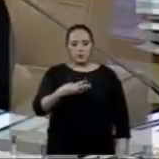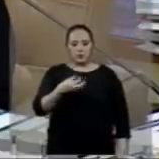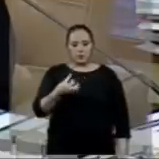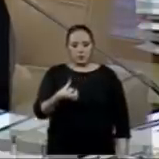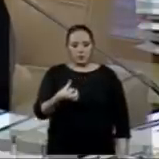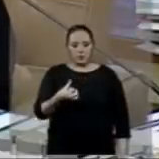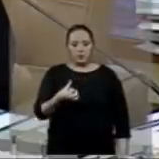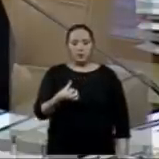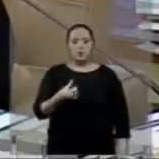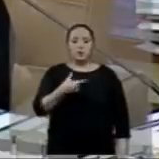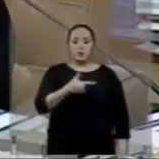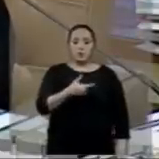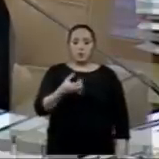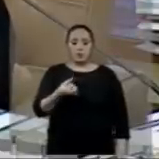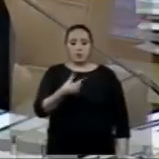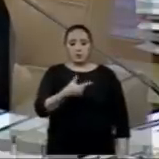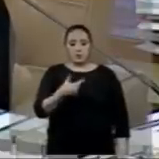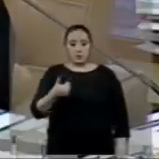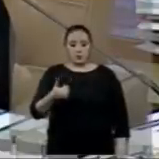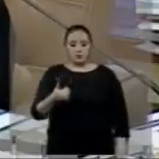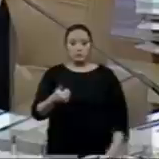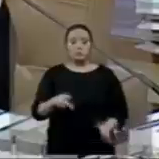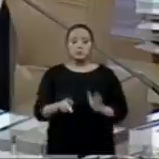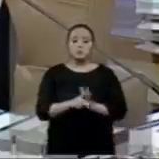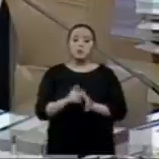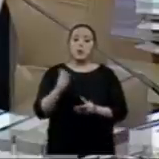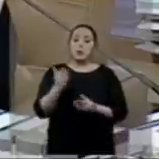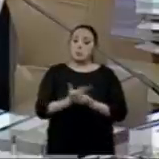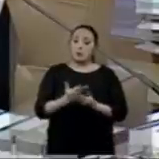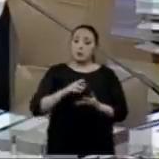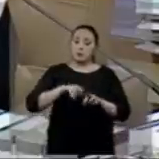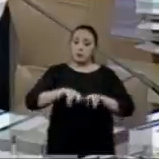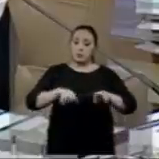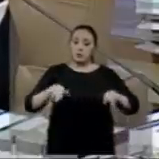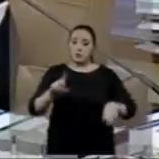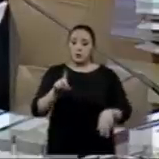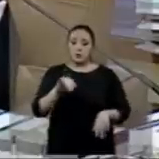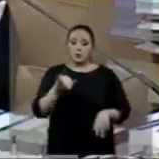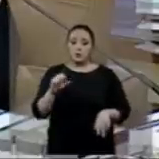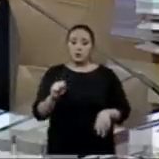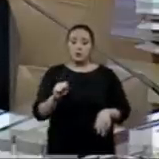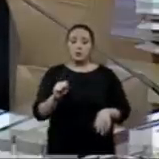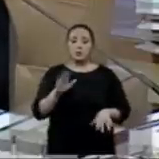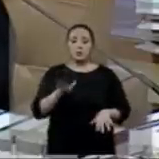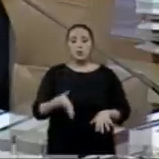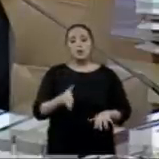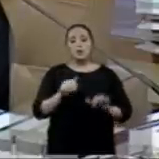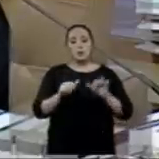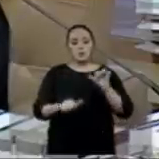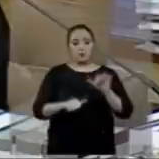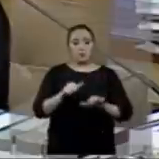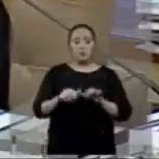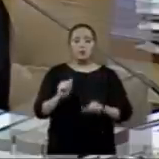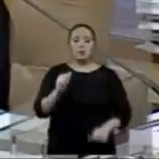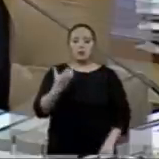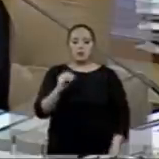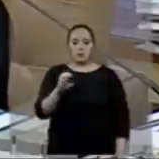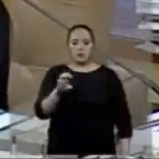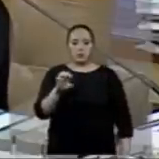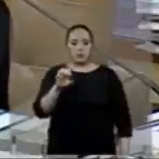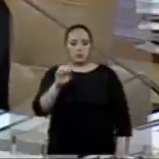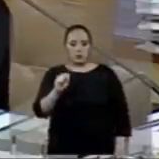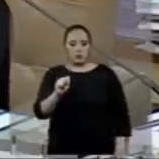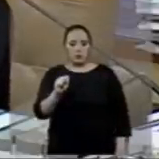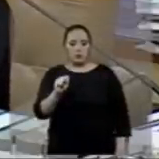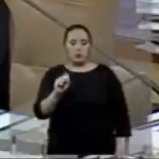e 2621. Processos eram ADIs que foram convertidas em ações de... foram conhecidas